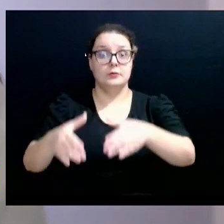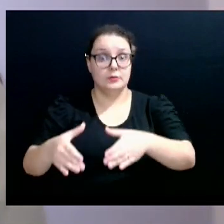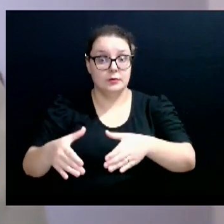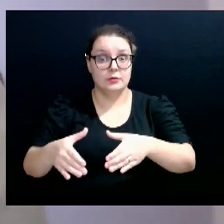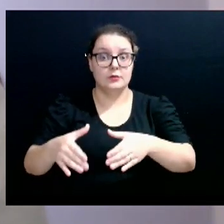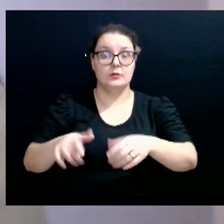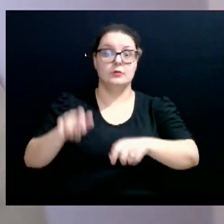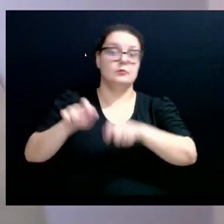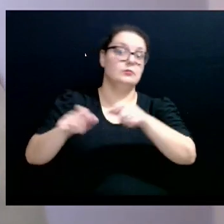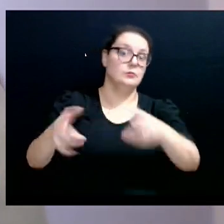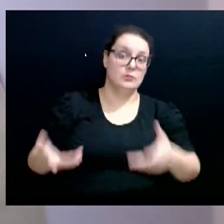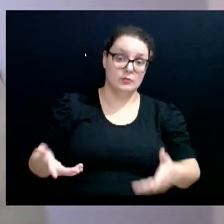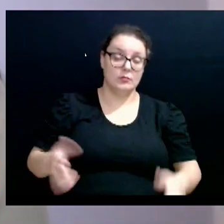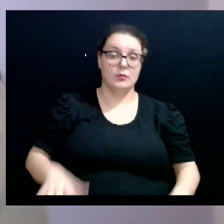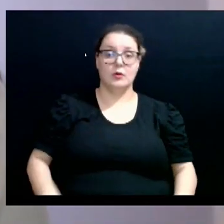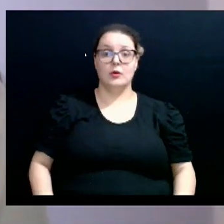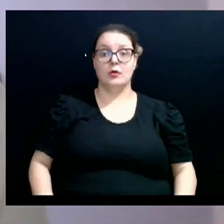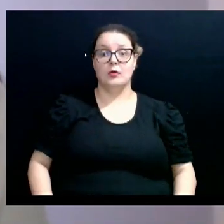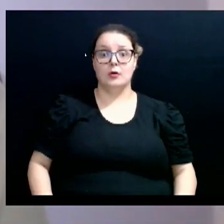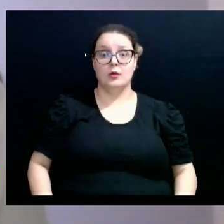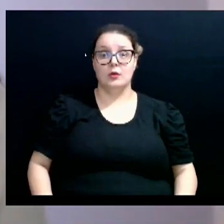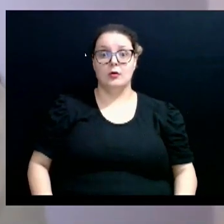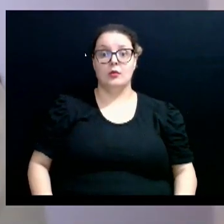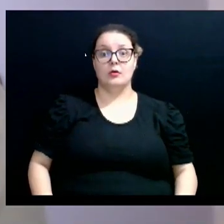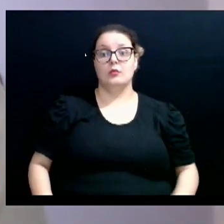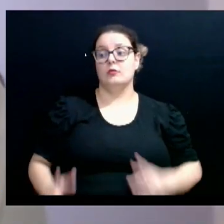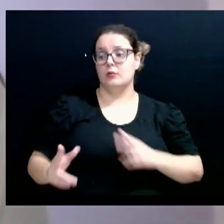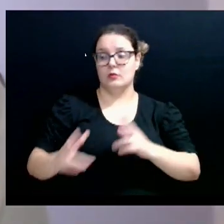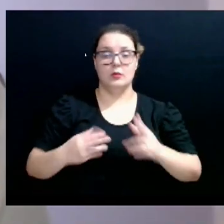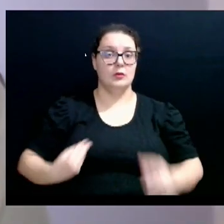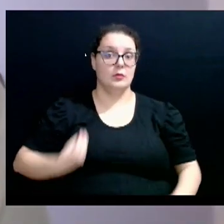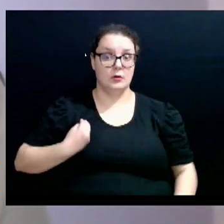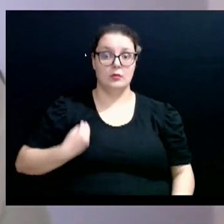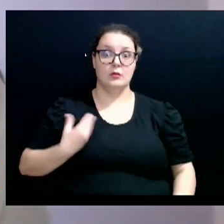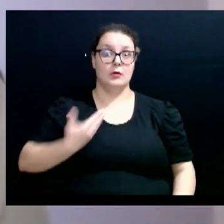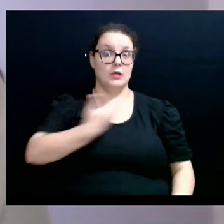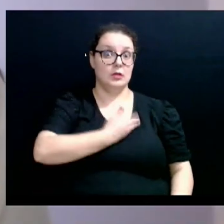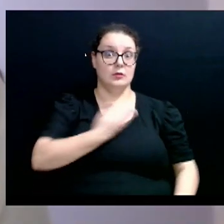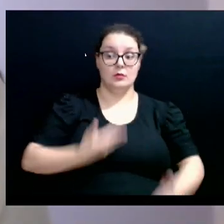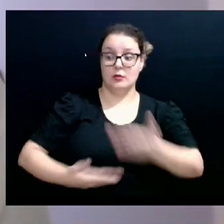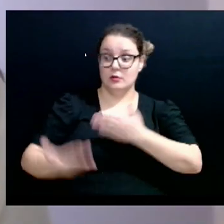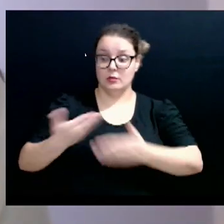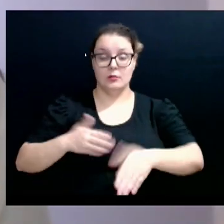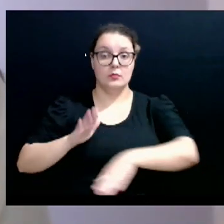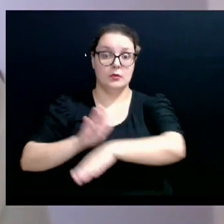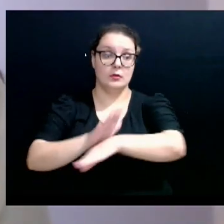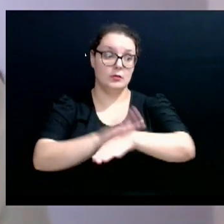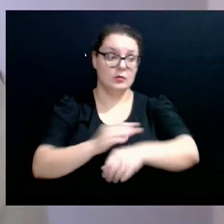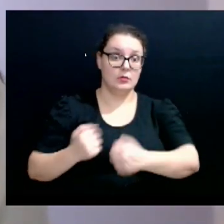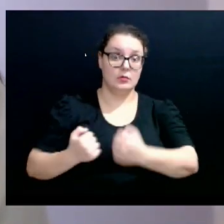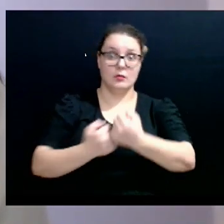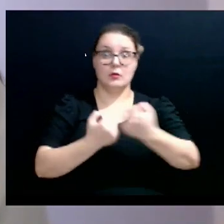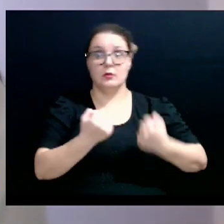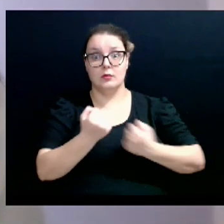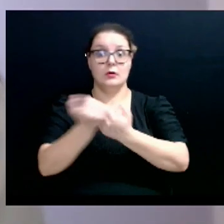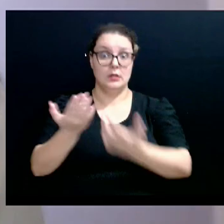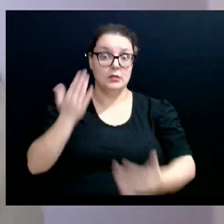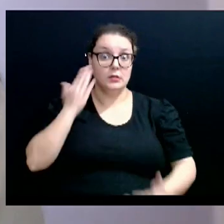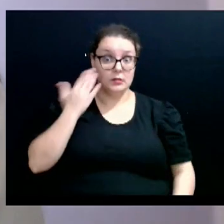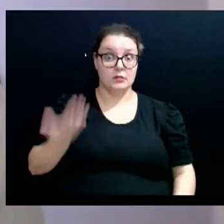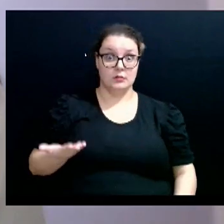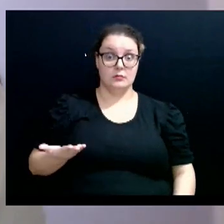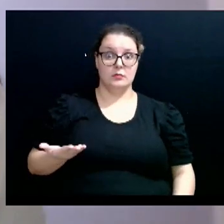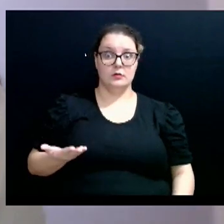que estão passando pela mesma coisa, e ali fazer amizade, um apoiar o outro, sabe? Não precisa pensar só numa